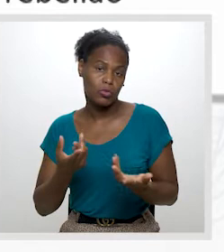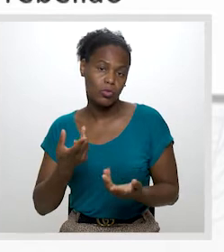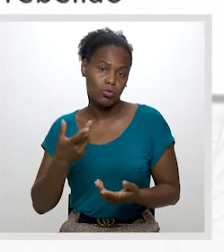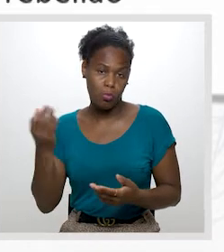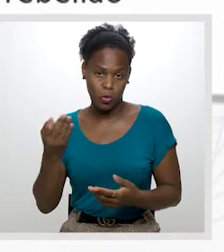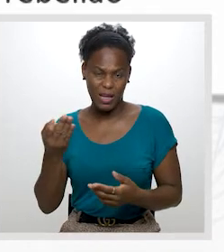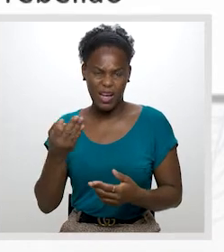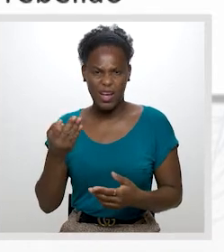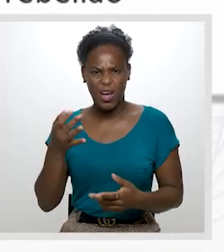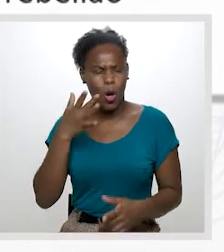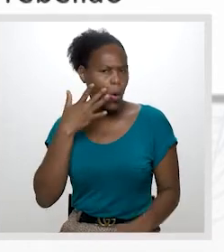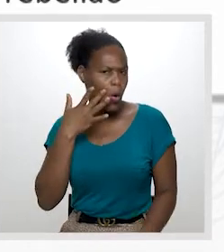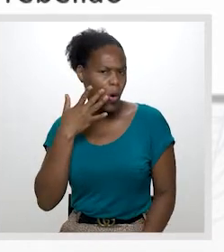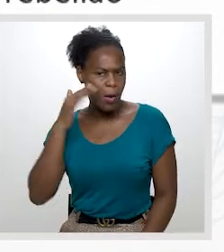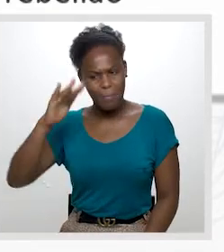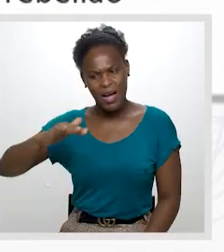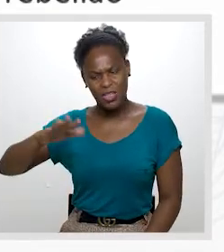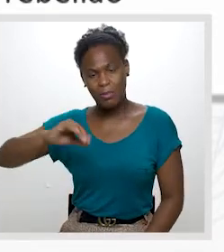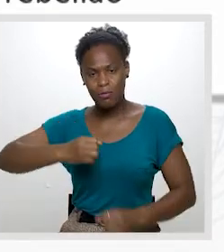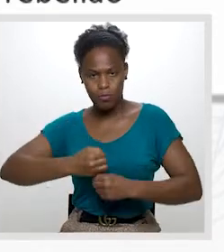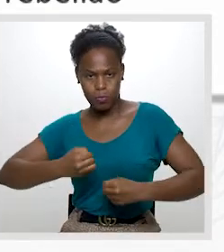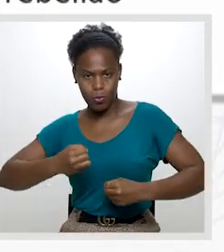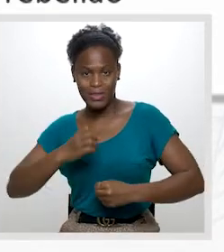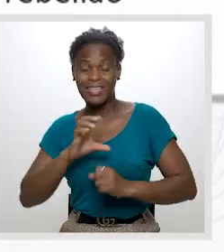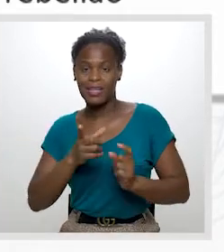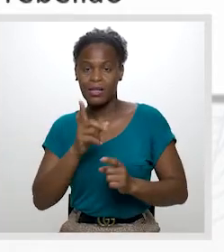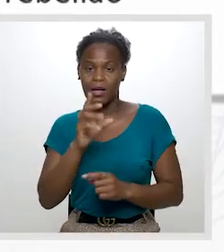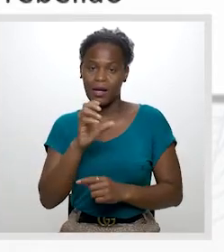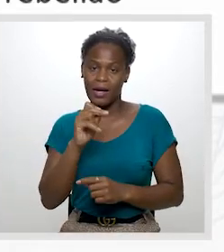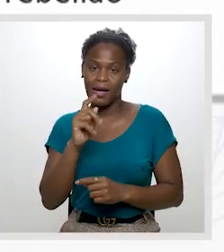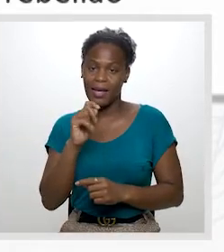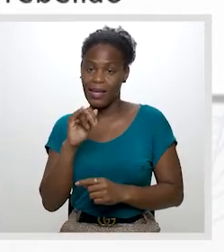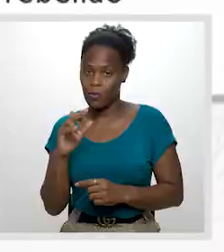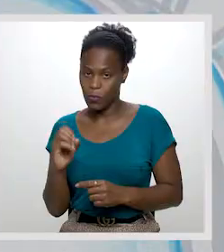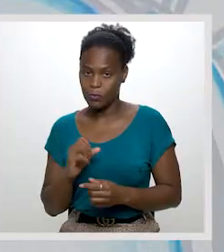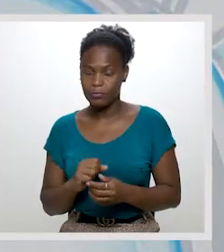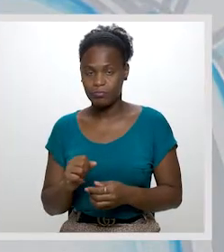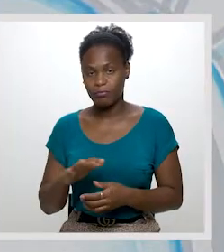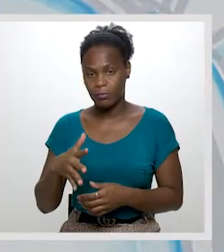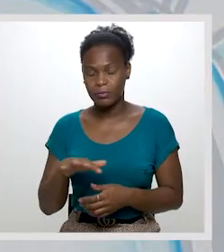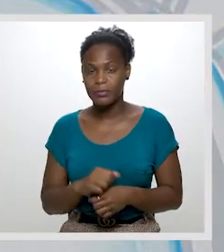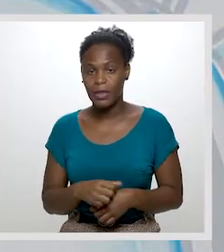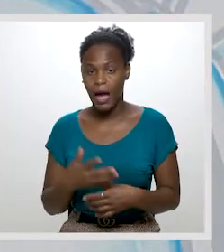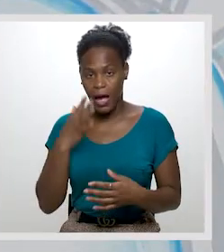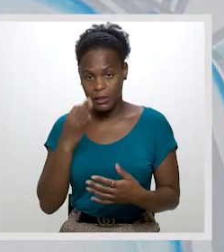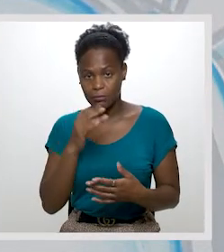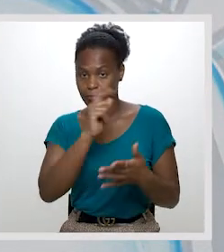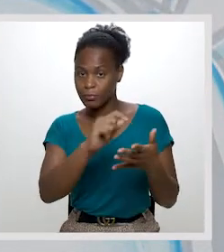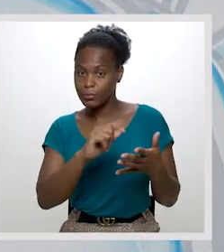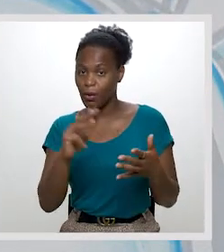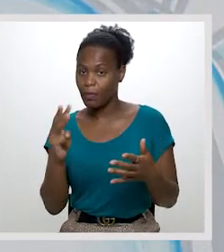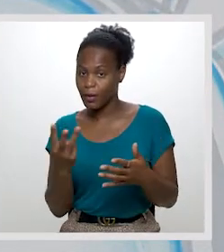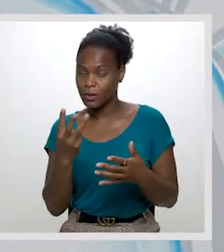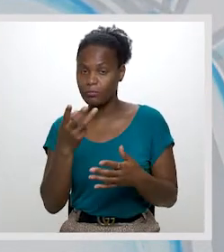Porto. Era moreno, mais baixo e mais forte que Caeiro. E assim completamos